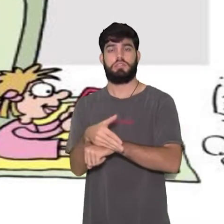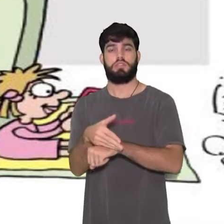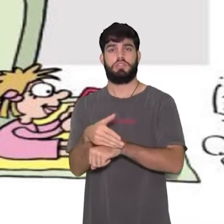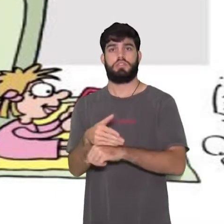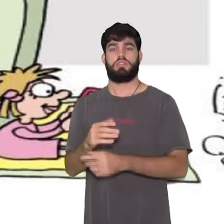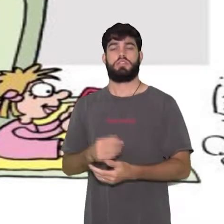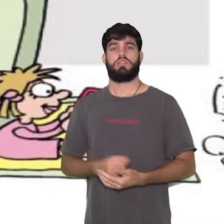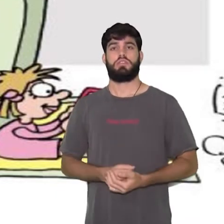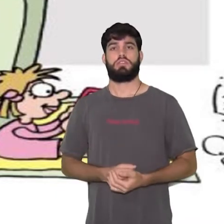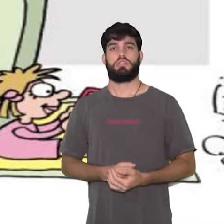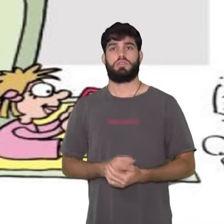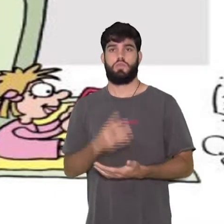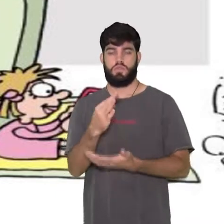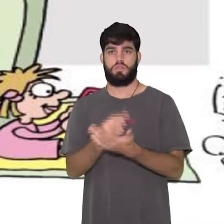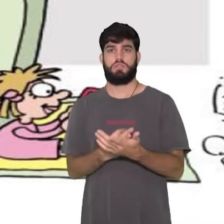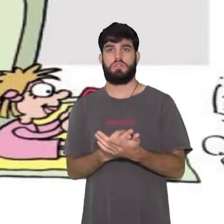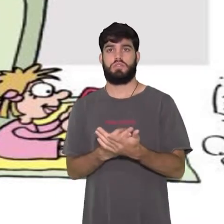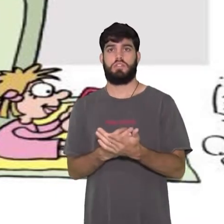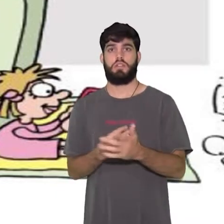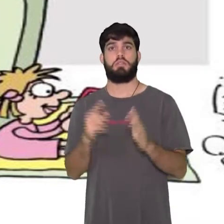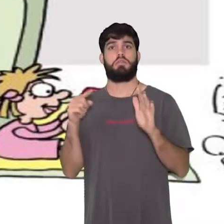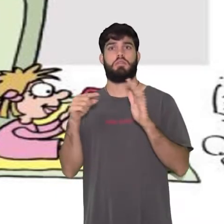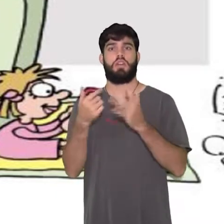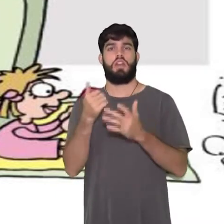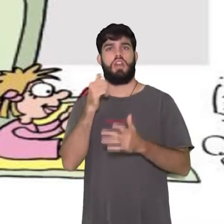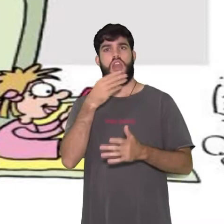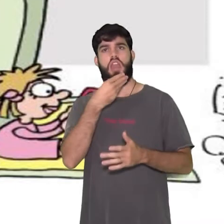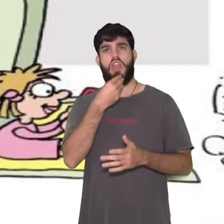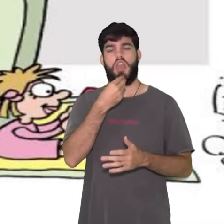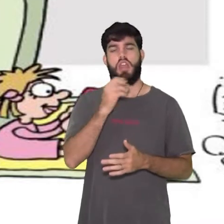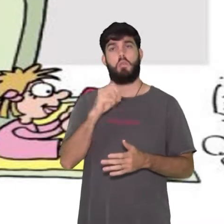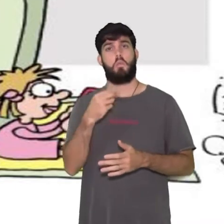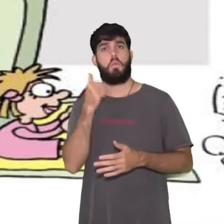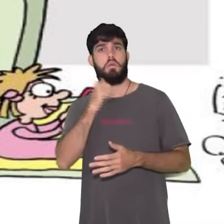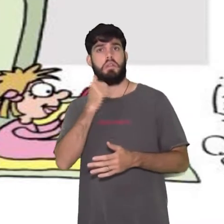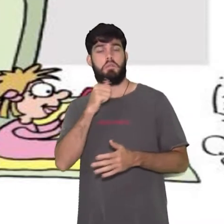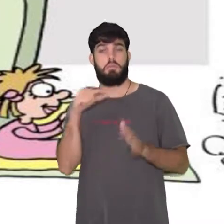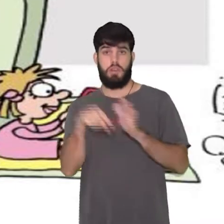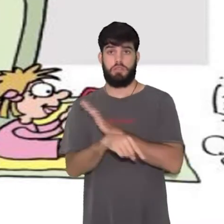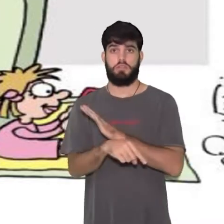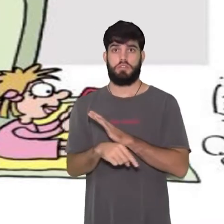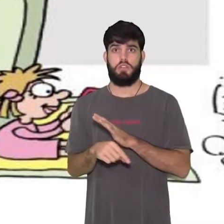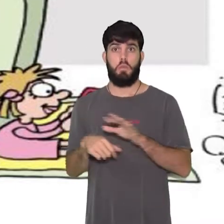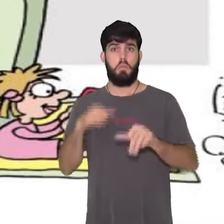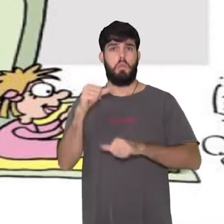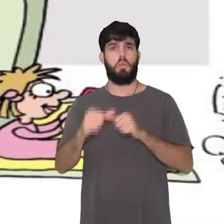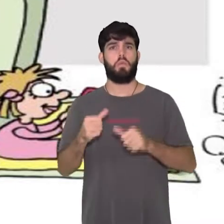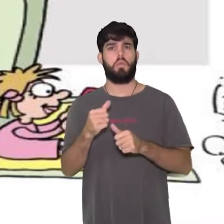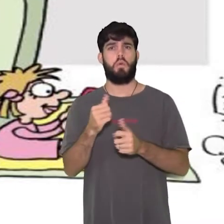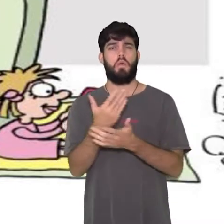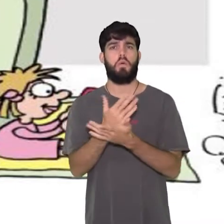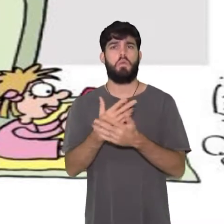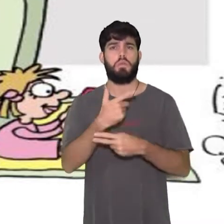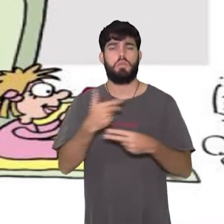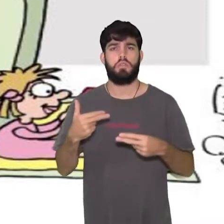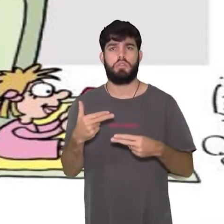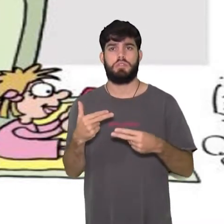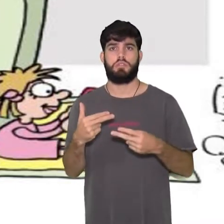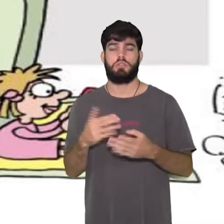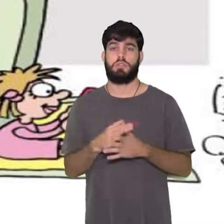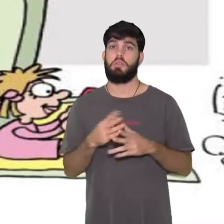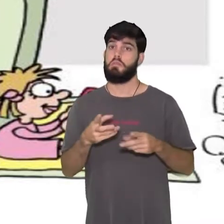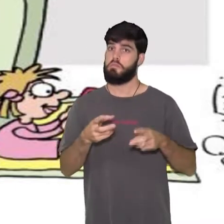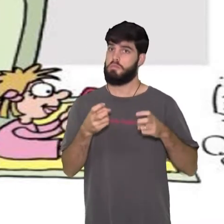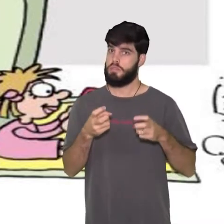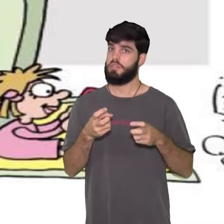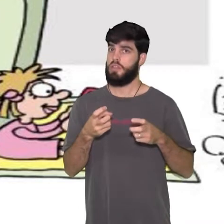aqui no texto. Ele pergunta, ela pergunta lá de fora, mudou alguma coisa? Então já perceba que isso também